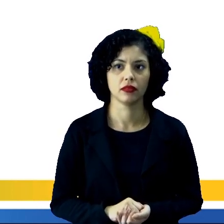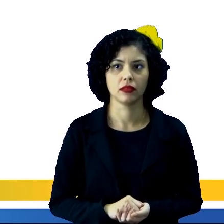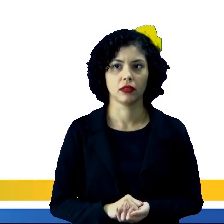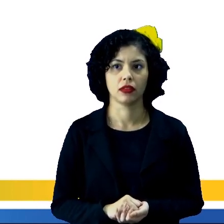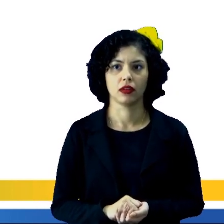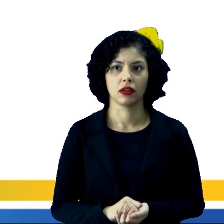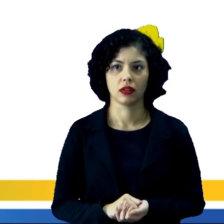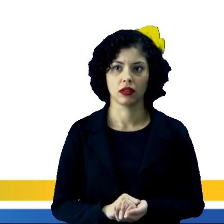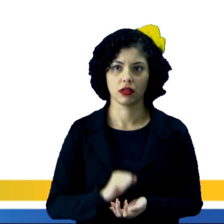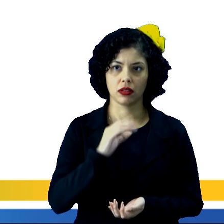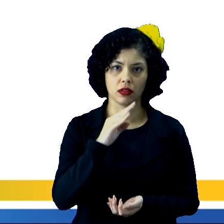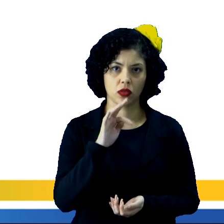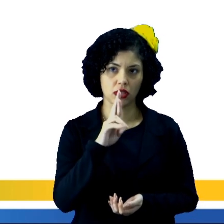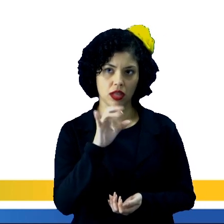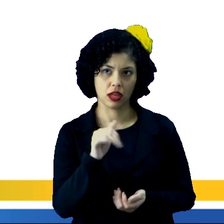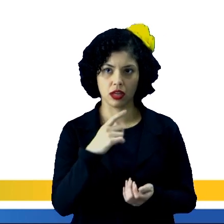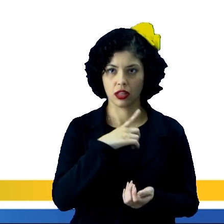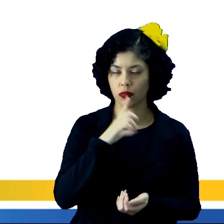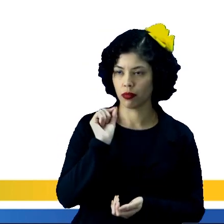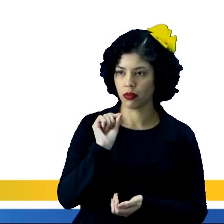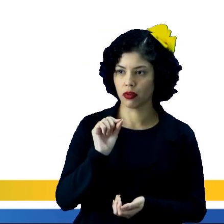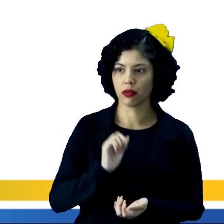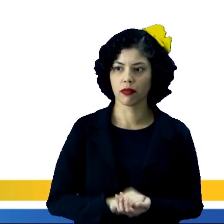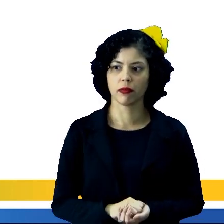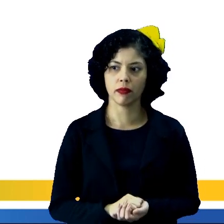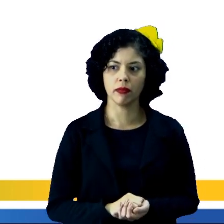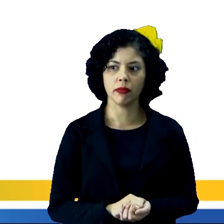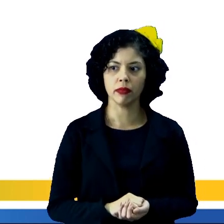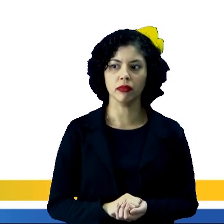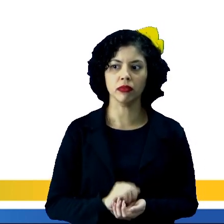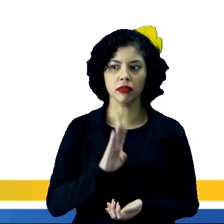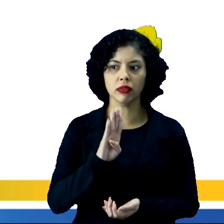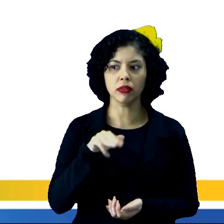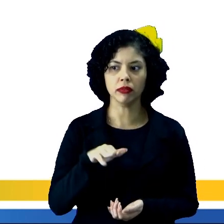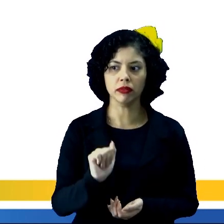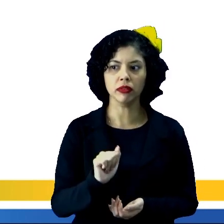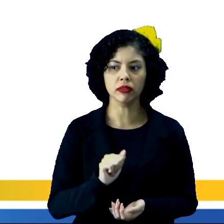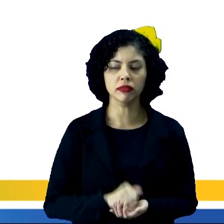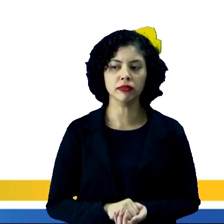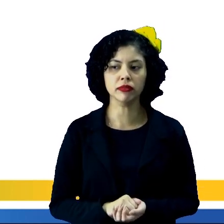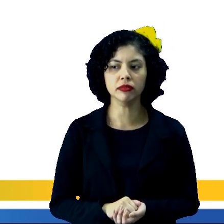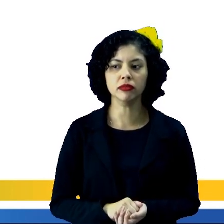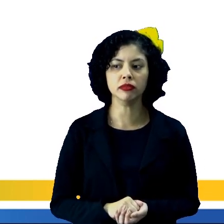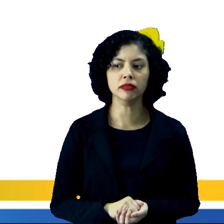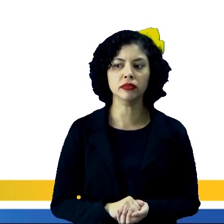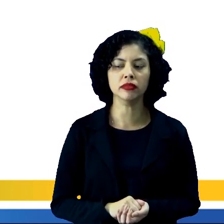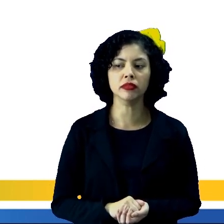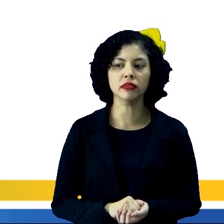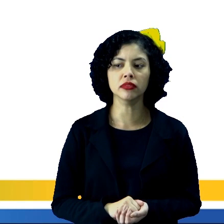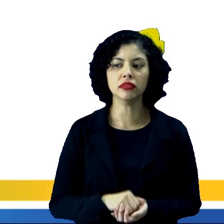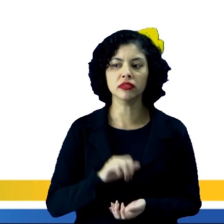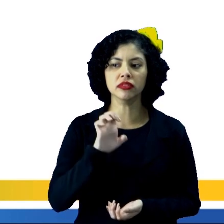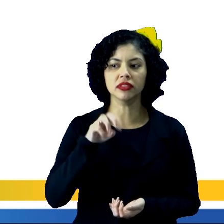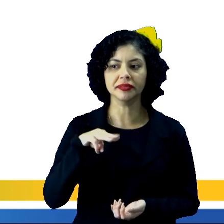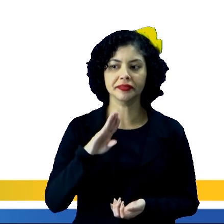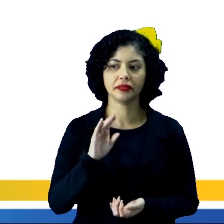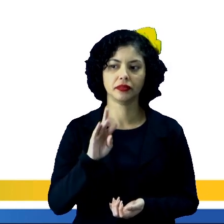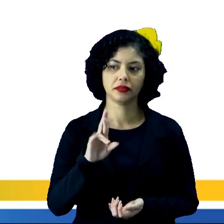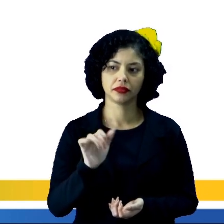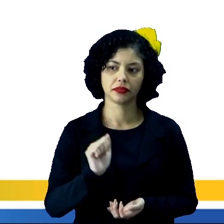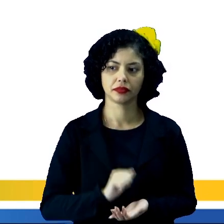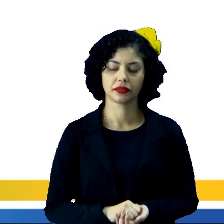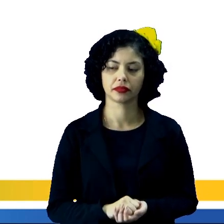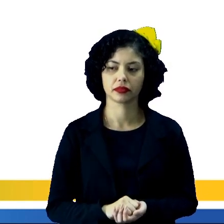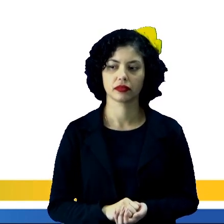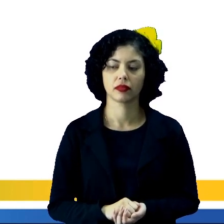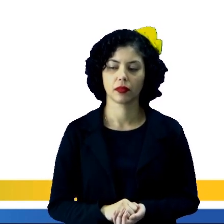Para exprimir contraste, nós temos o but, que significa mas, although, que significa